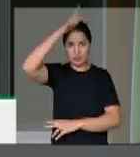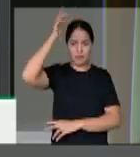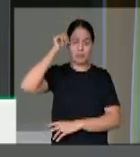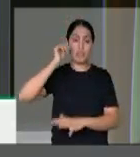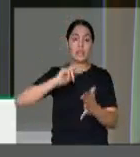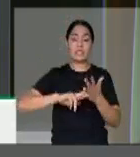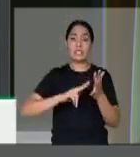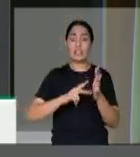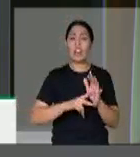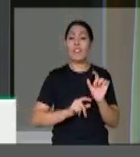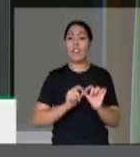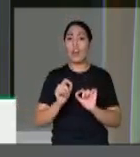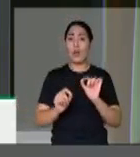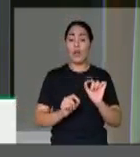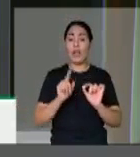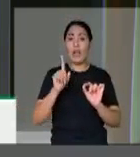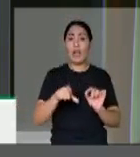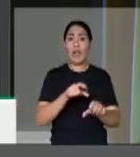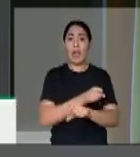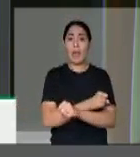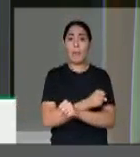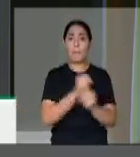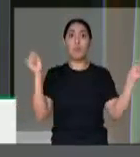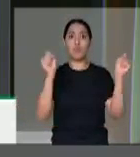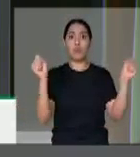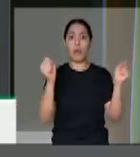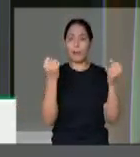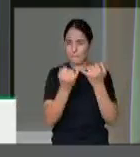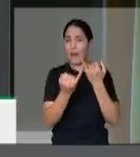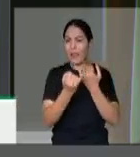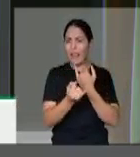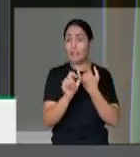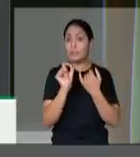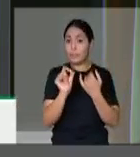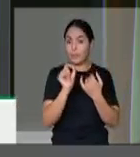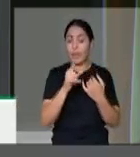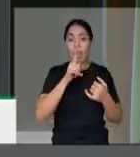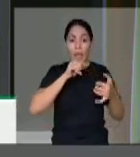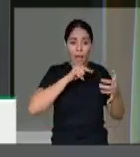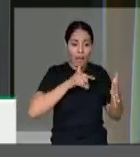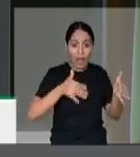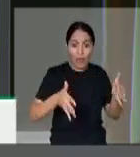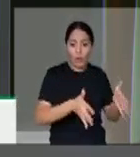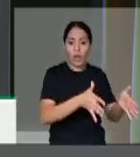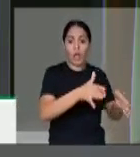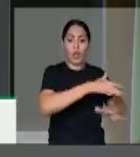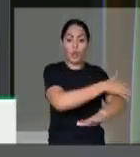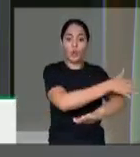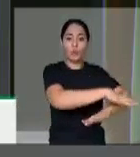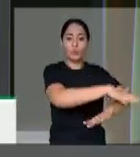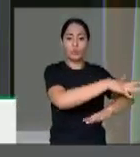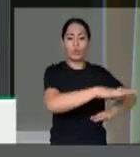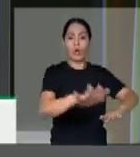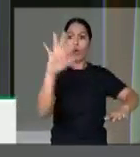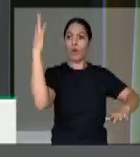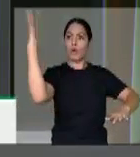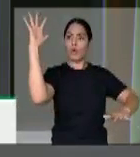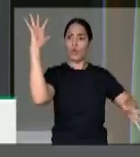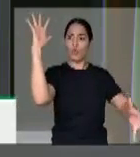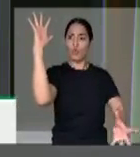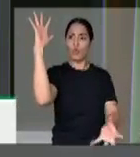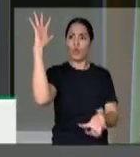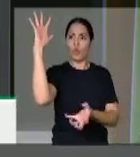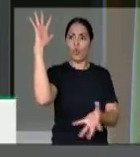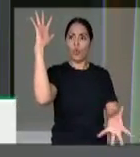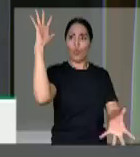espécie de bomba que puxa a água do Oceano Atlântico e a arremessa com força na Cordilheira